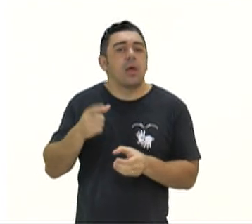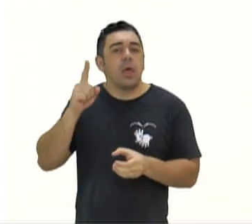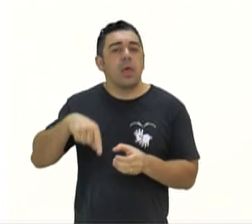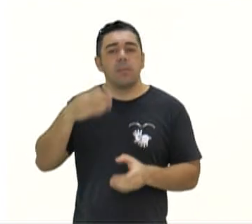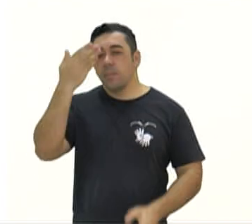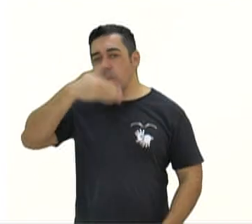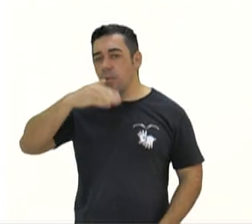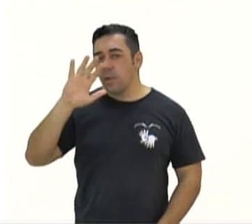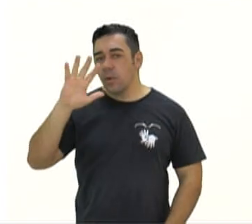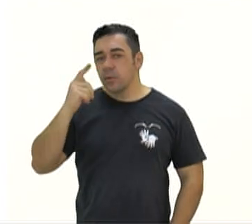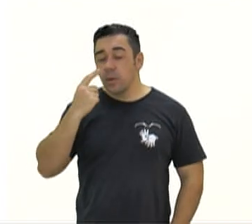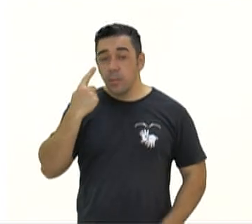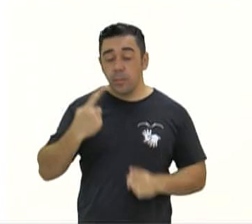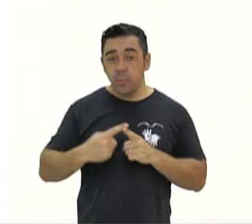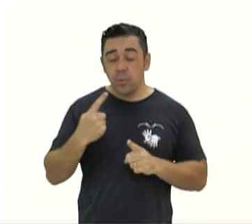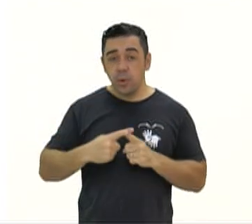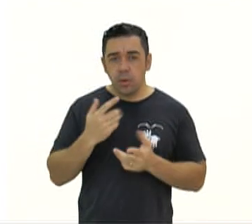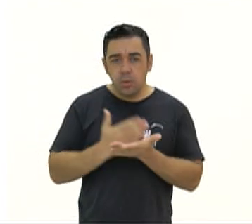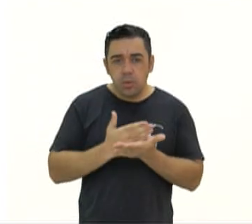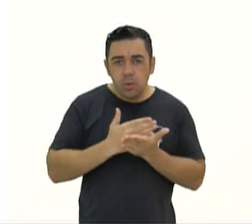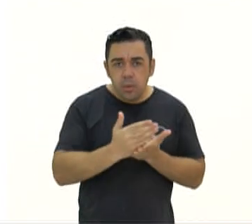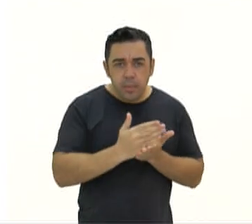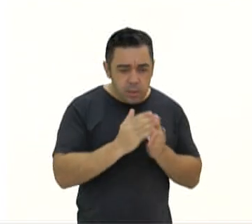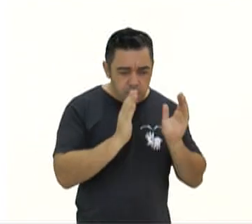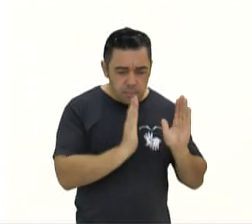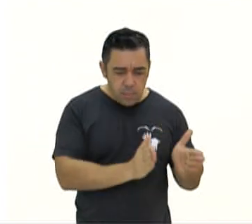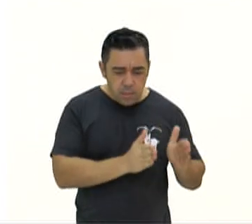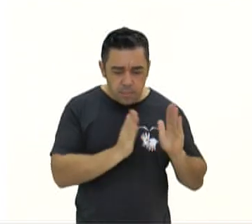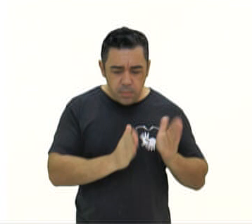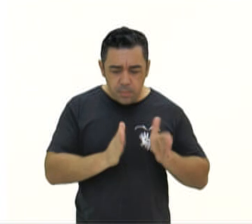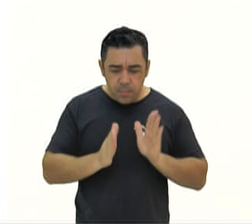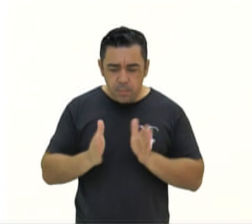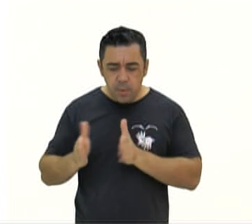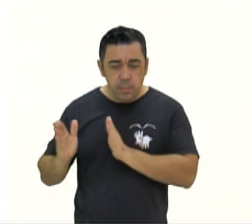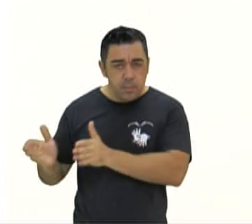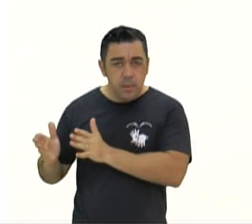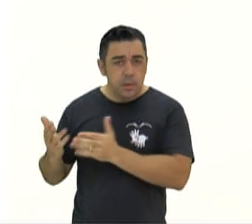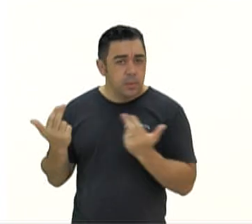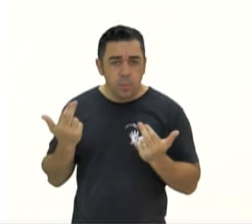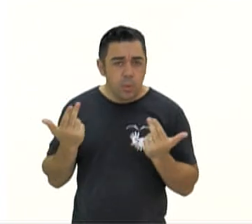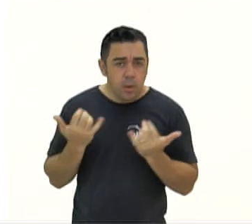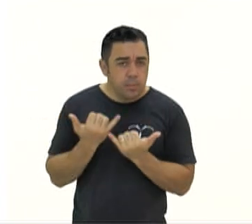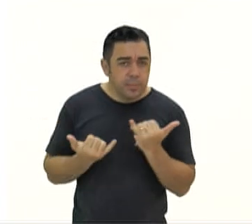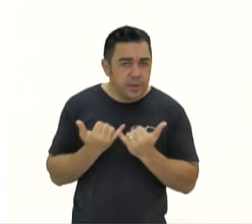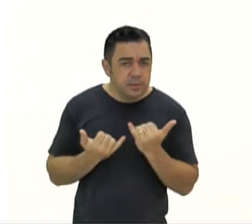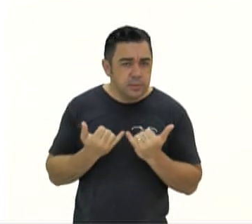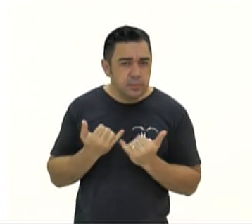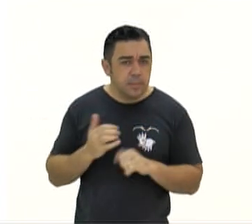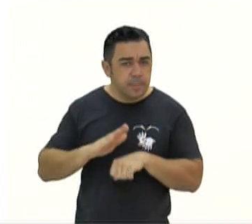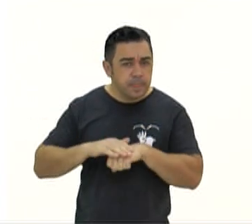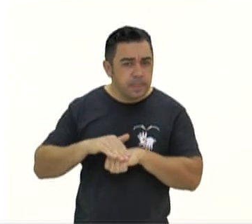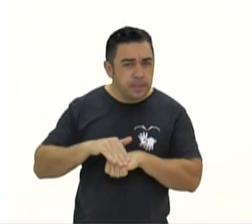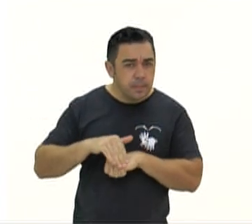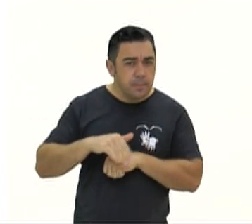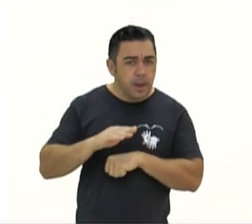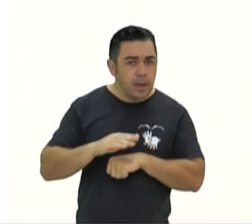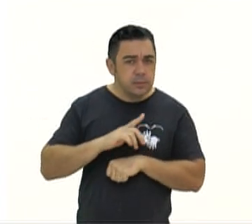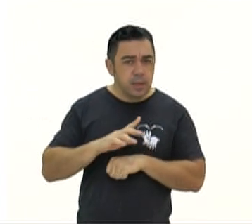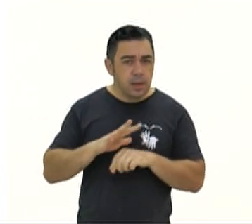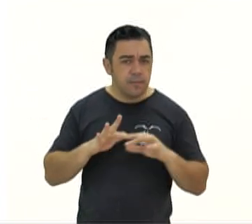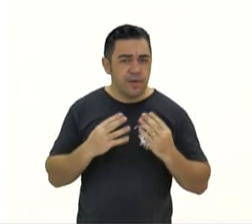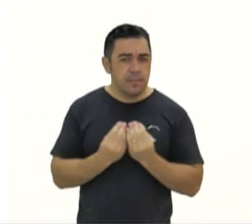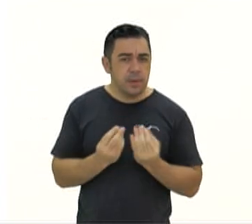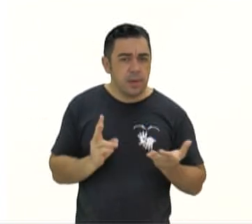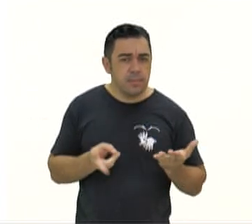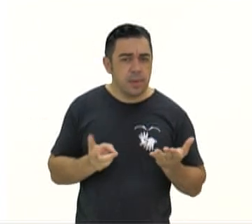quê? Porque os organismos eles passam pelas mesmas fases praticamente, eles são muito parecidos e quanto mais aparentados eles